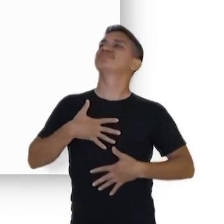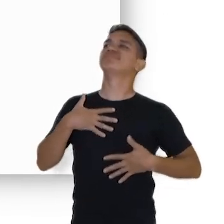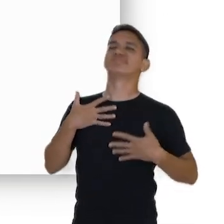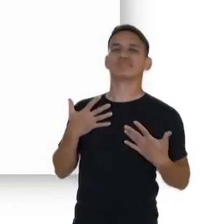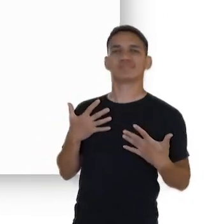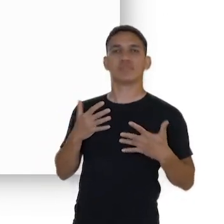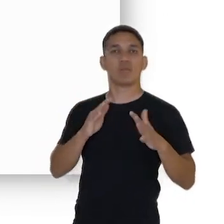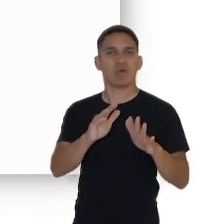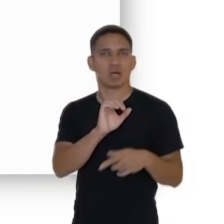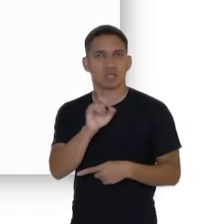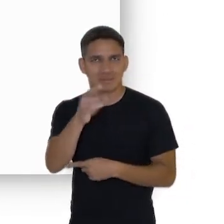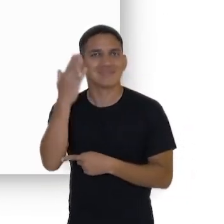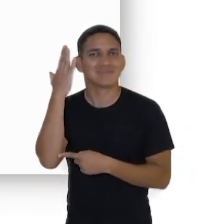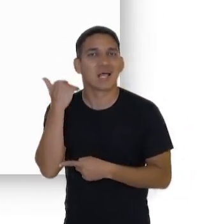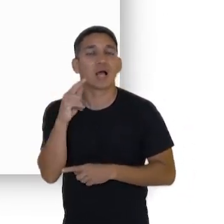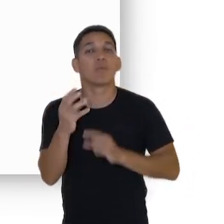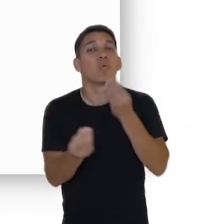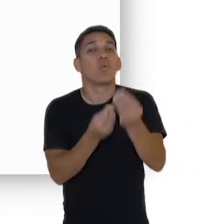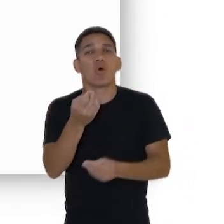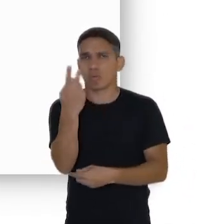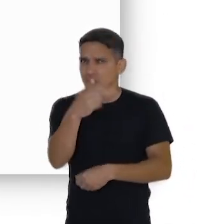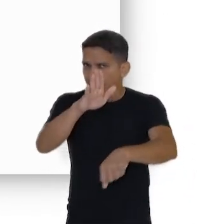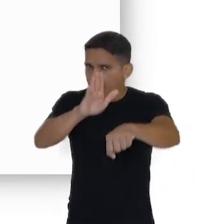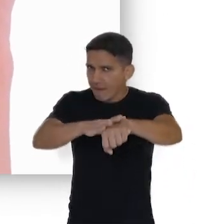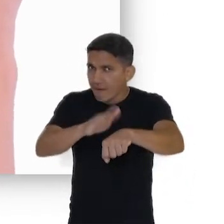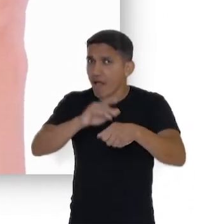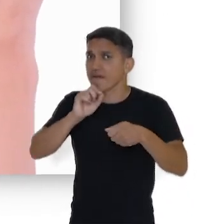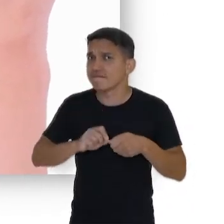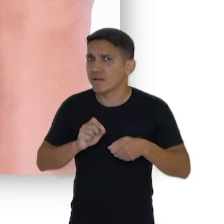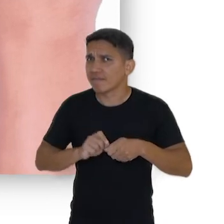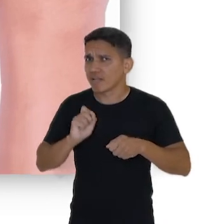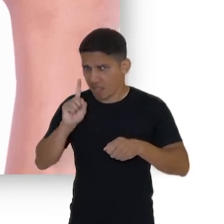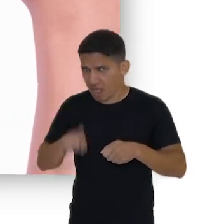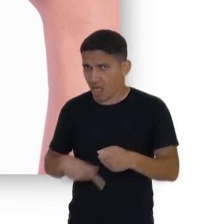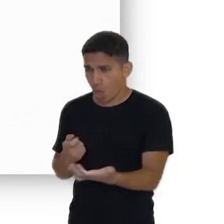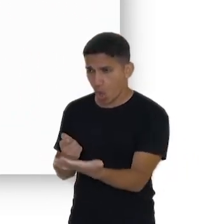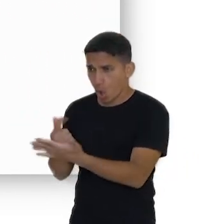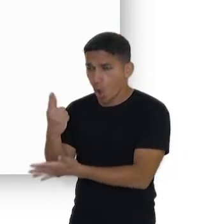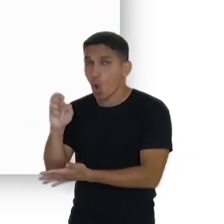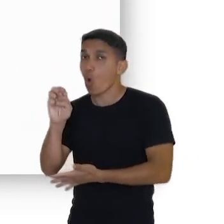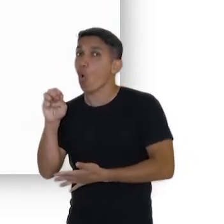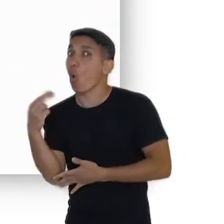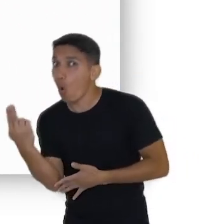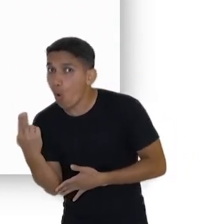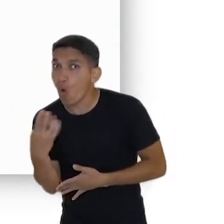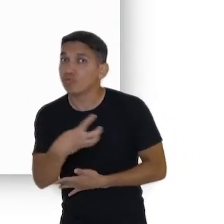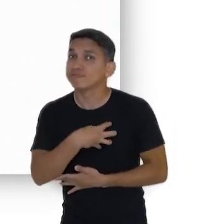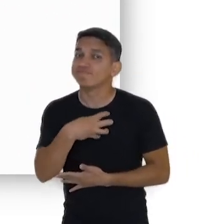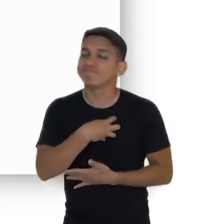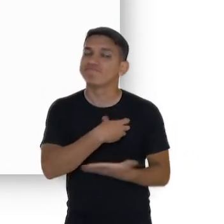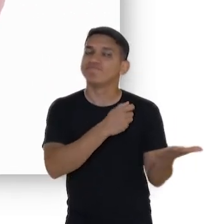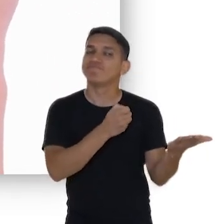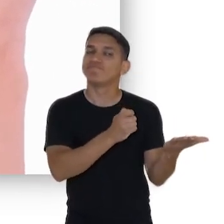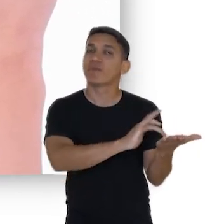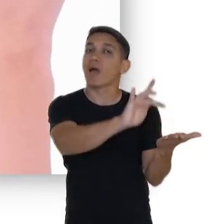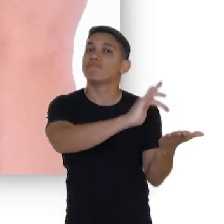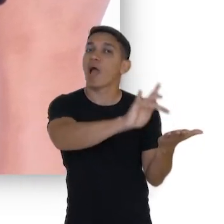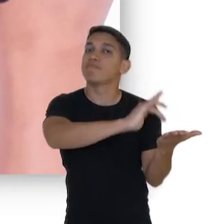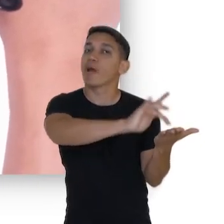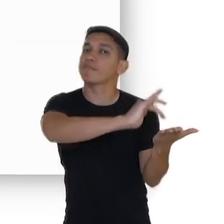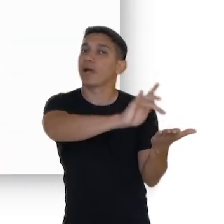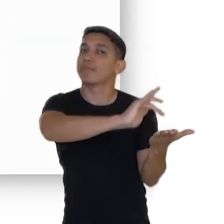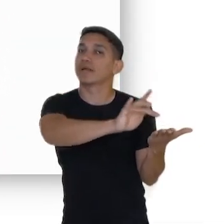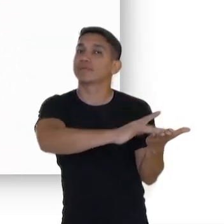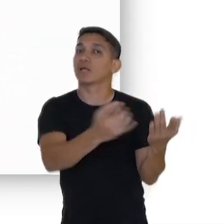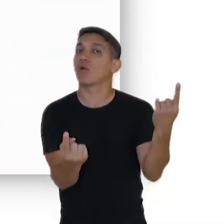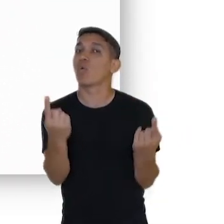nosso ego. Para saber se você está praticando o simples ato de consumo ou está agindo de acordo